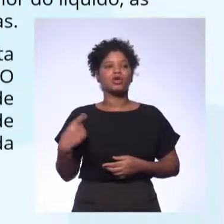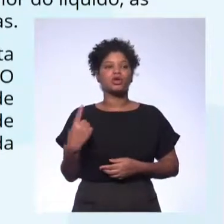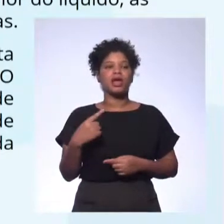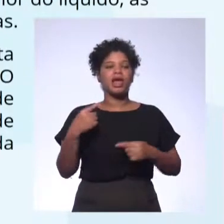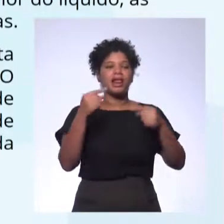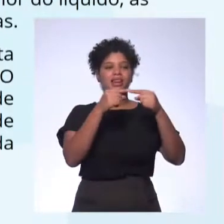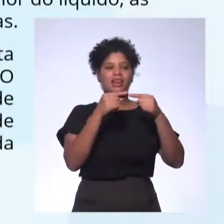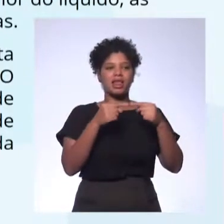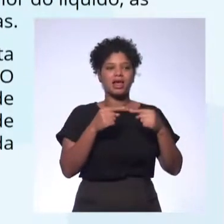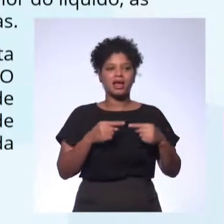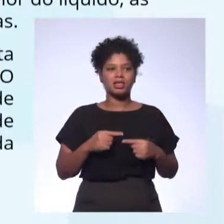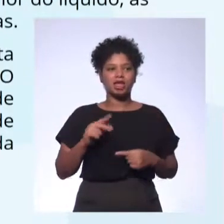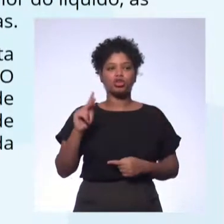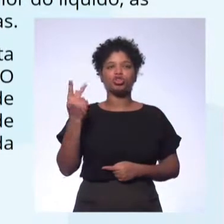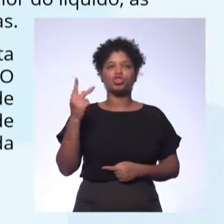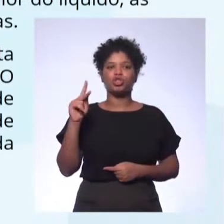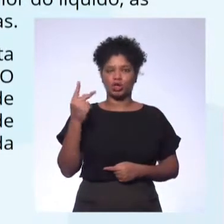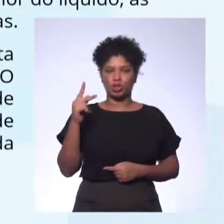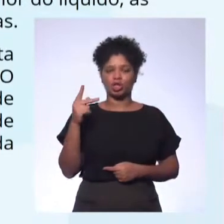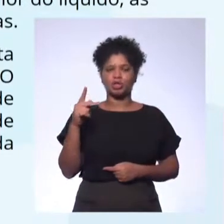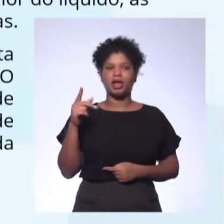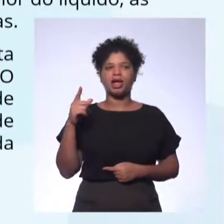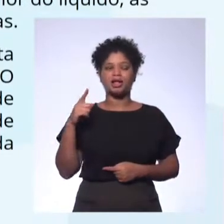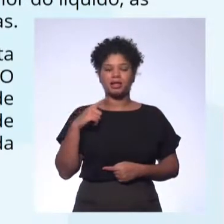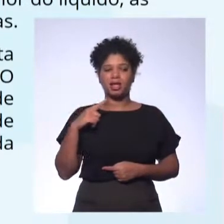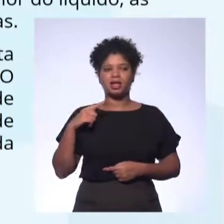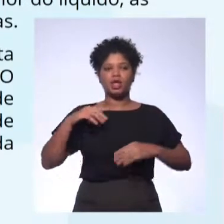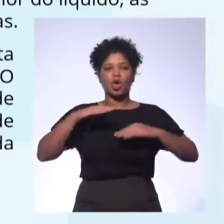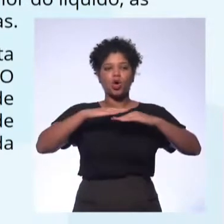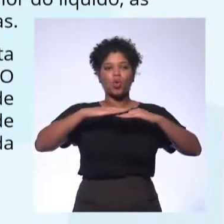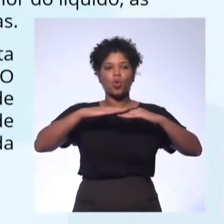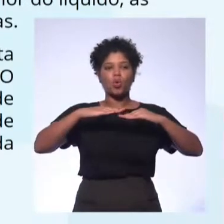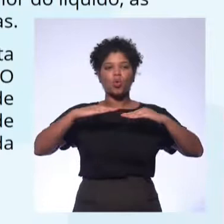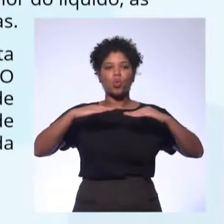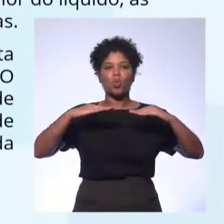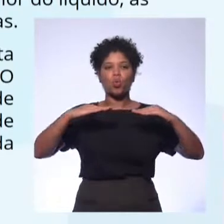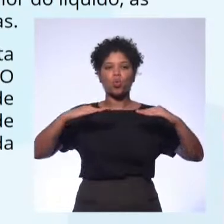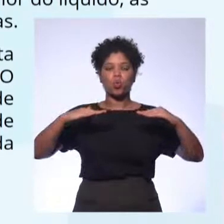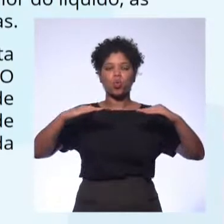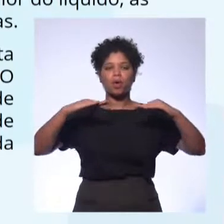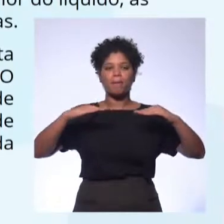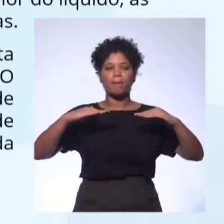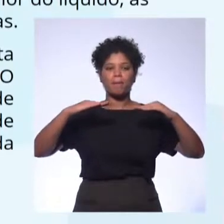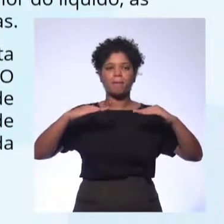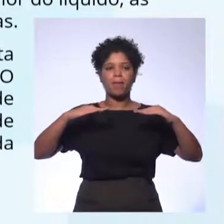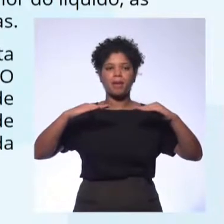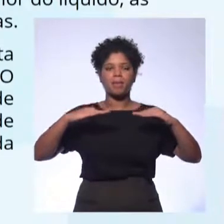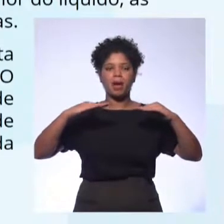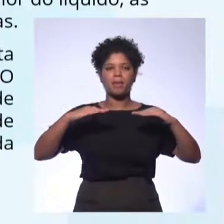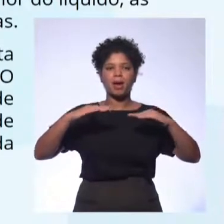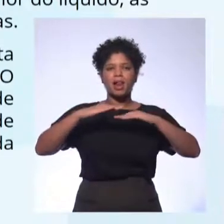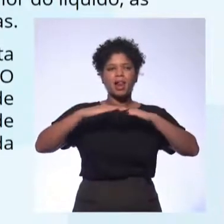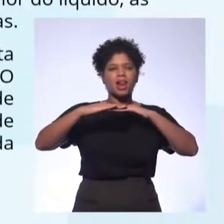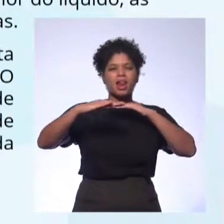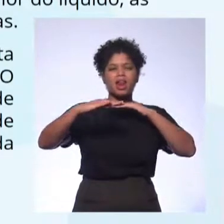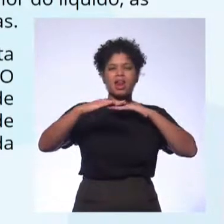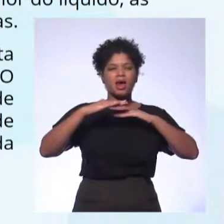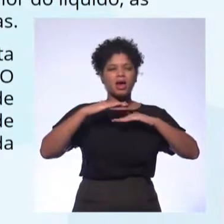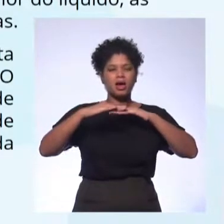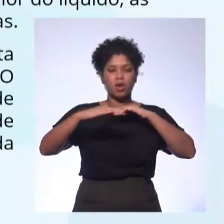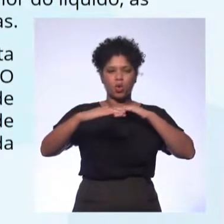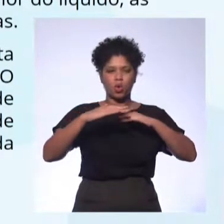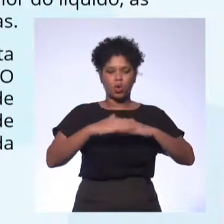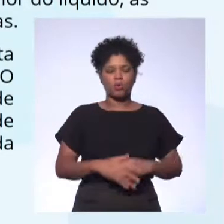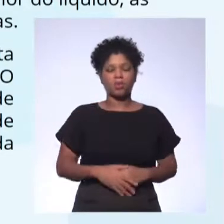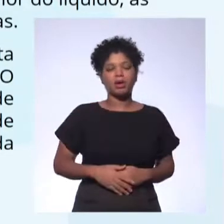de hidrogênio portanto as ligações de hidrogênio elas vão formar a tensão superficial apresentada